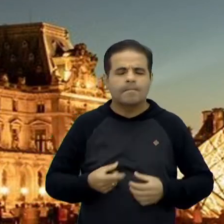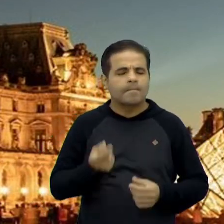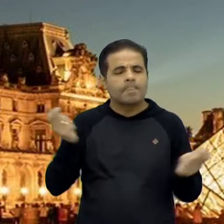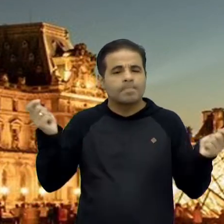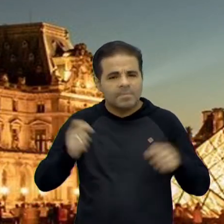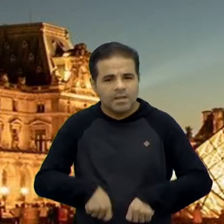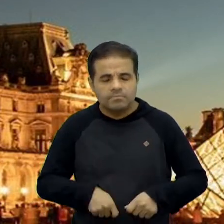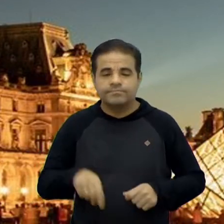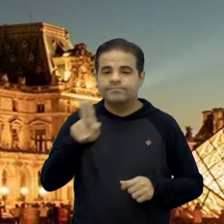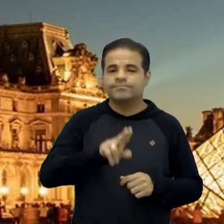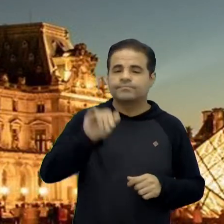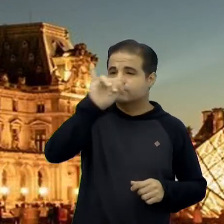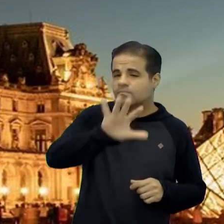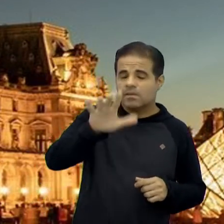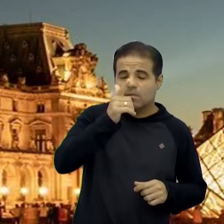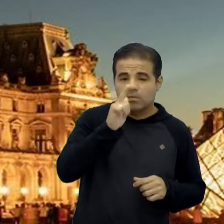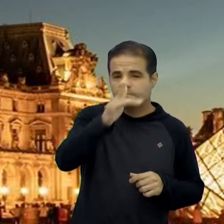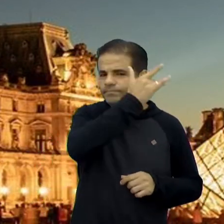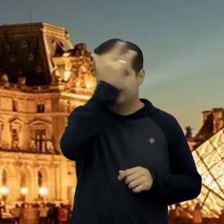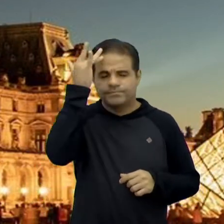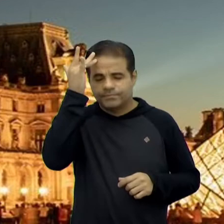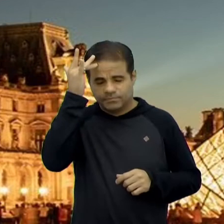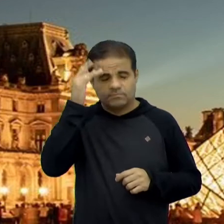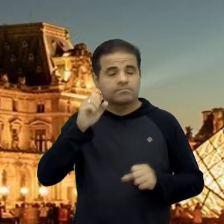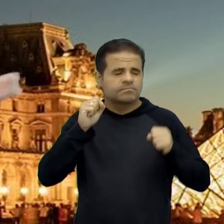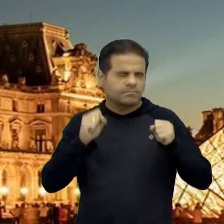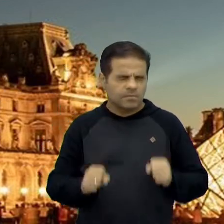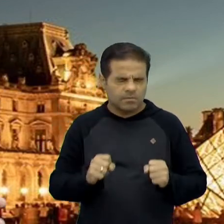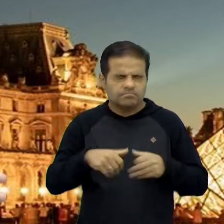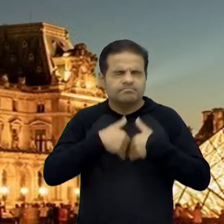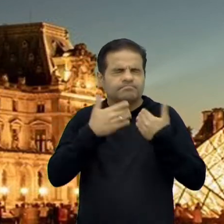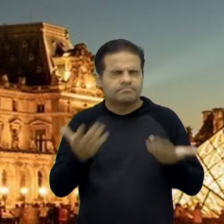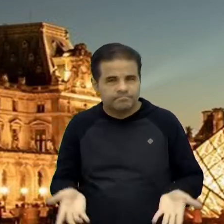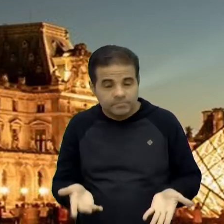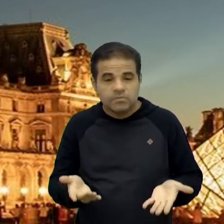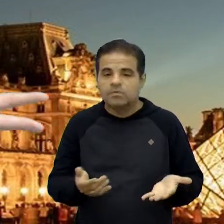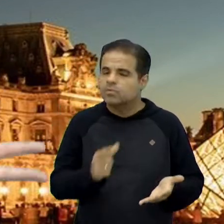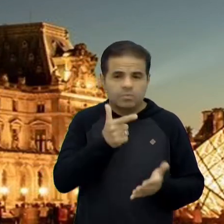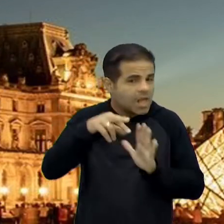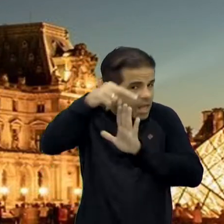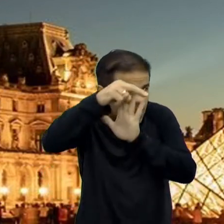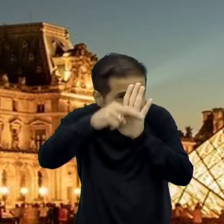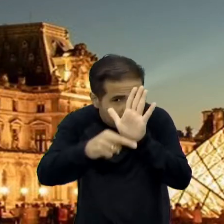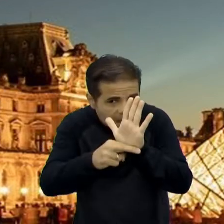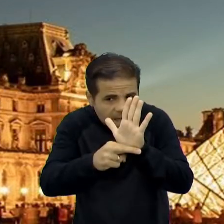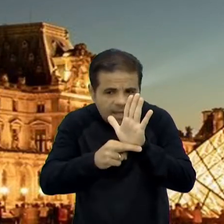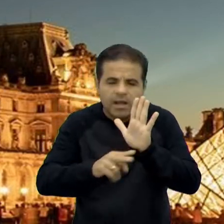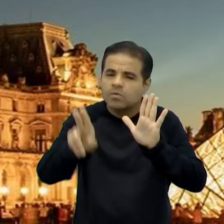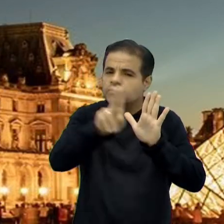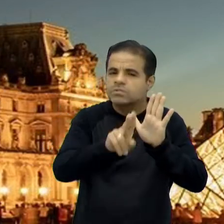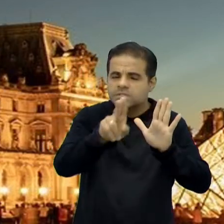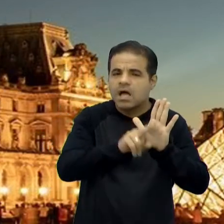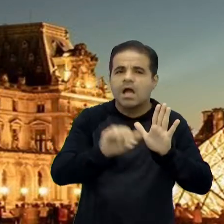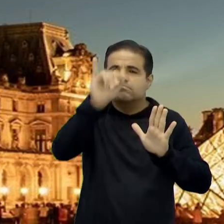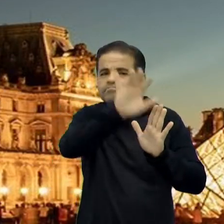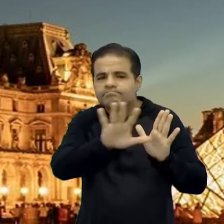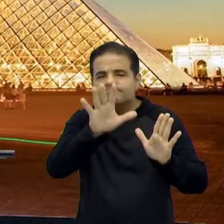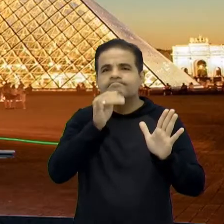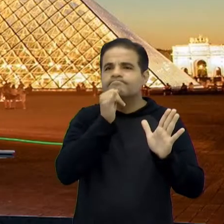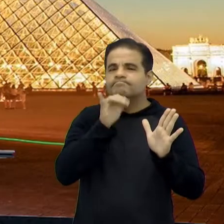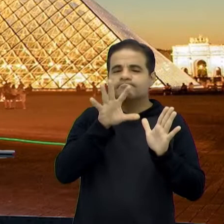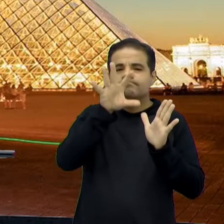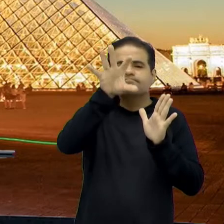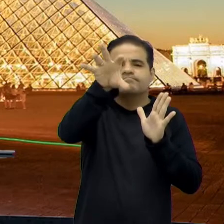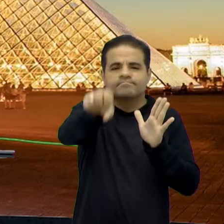eu posso usar a imagem do outro e de qualquer forma. Então não tem regras para eu utilizar essa imagem. Então eu pego a imagem